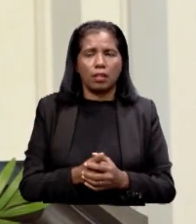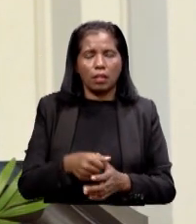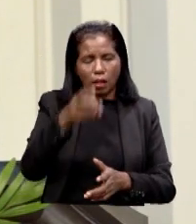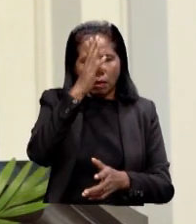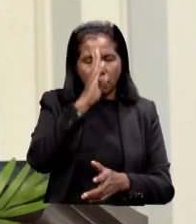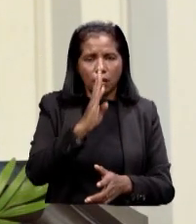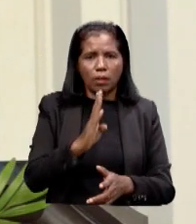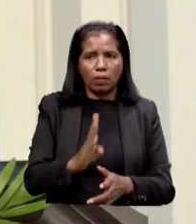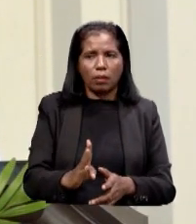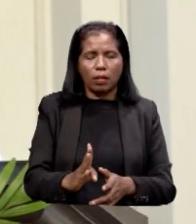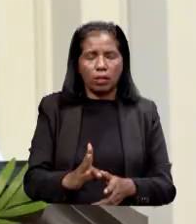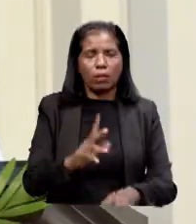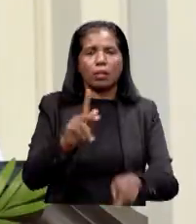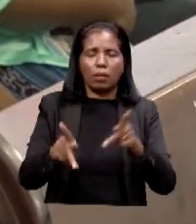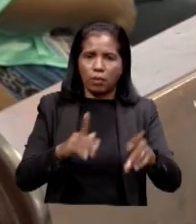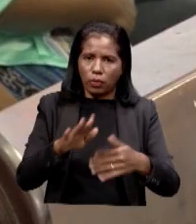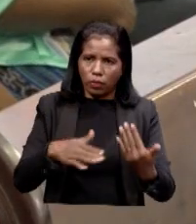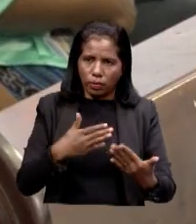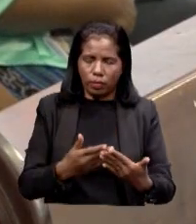maroma, e me mostra a sociedade.